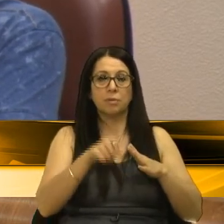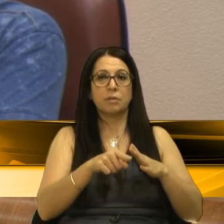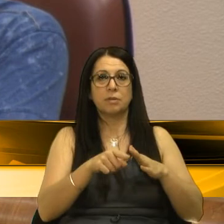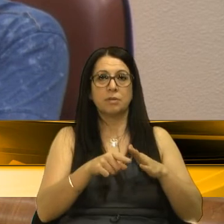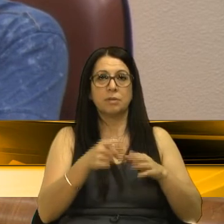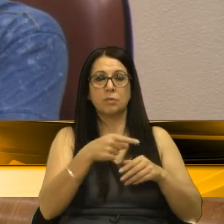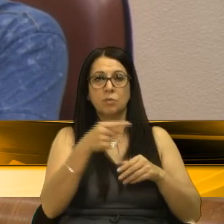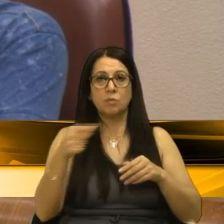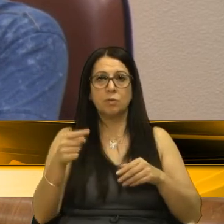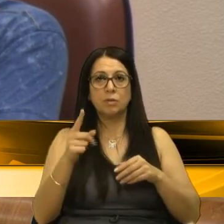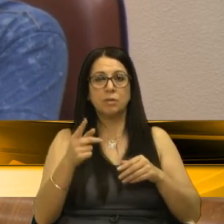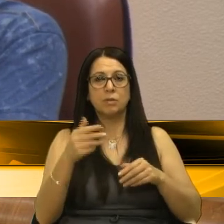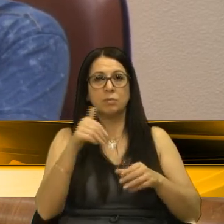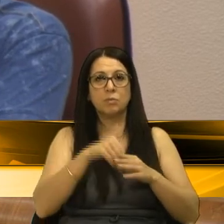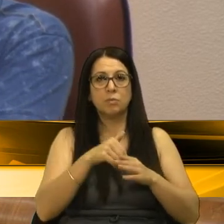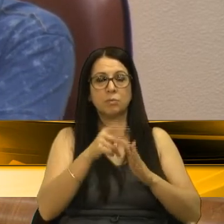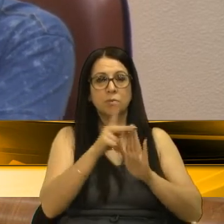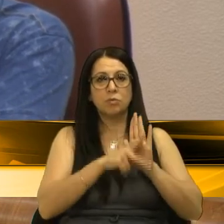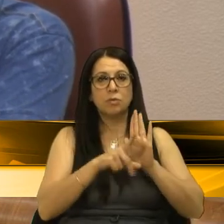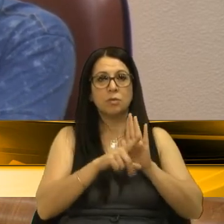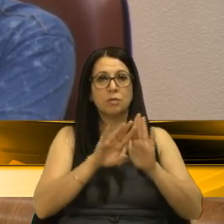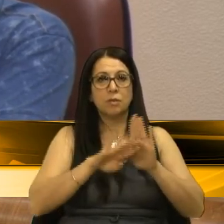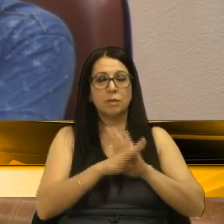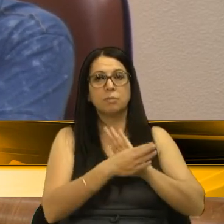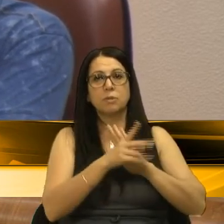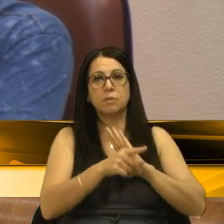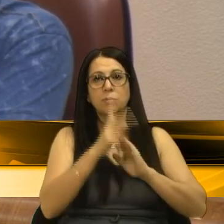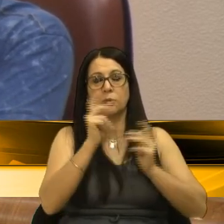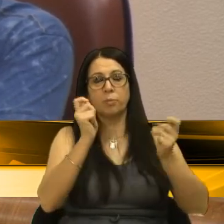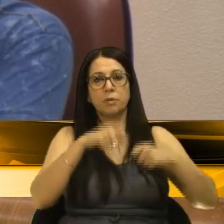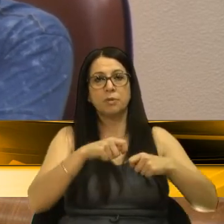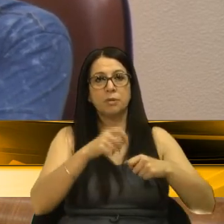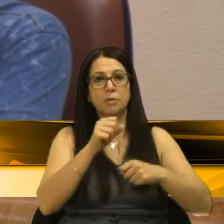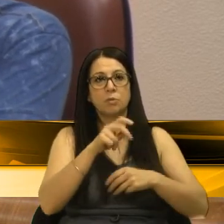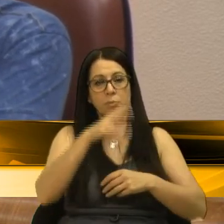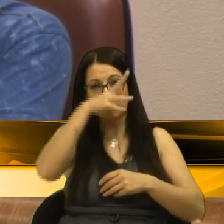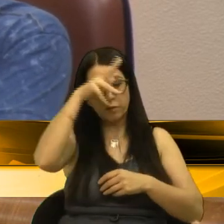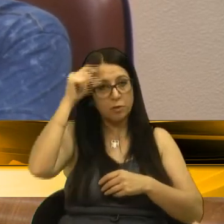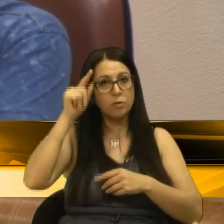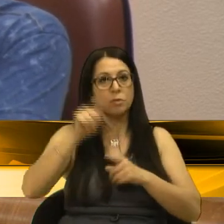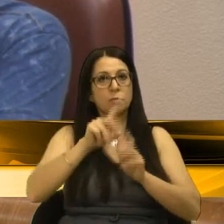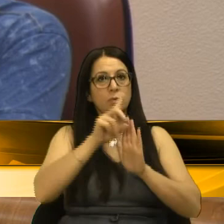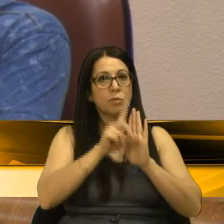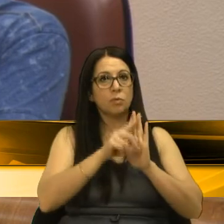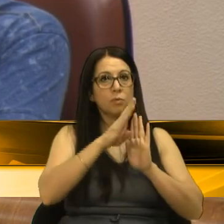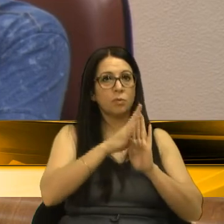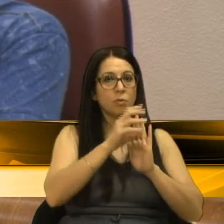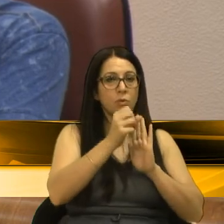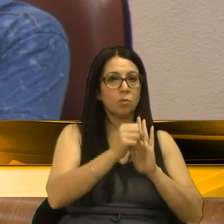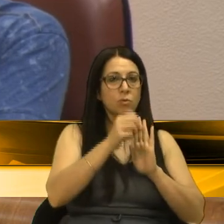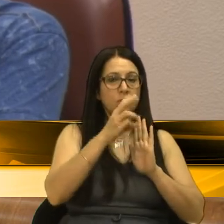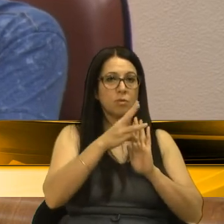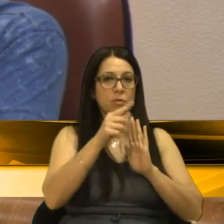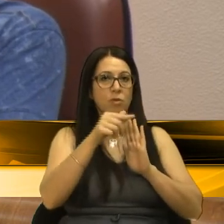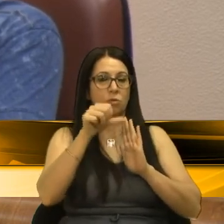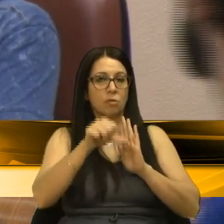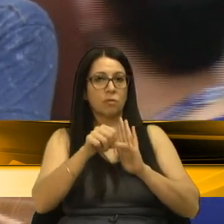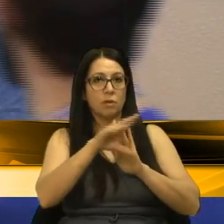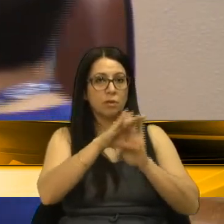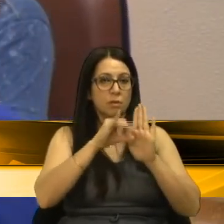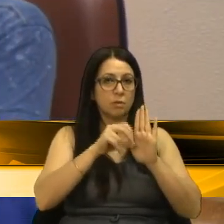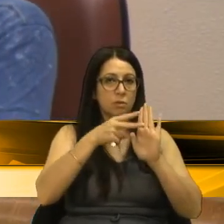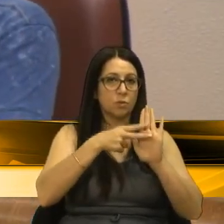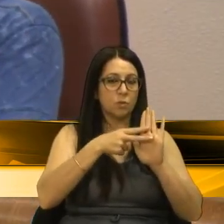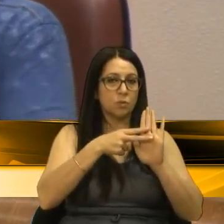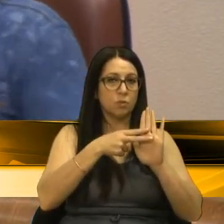quais a apreciação do projeto de adaptação seja também de competência das subprefeituras, nos termos do decreto número 48.379/2017. Inciso segundo,